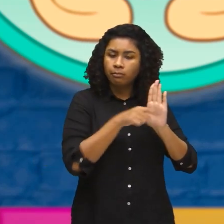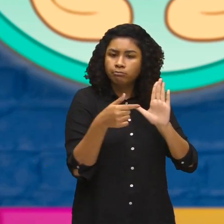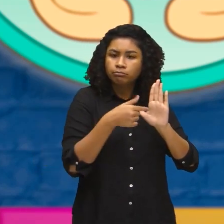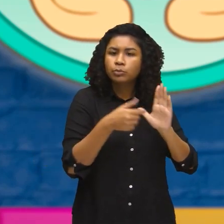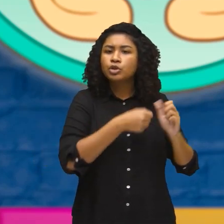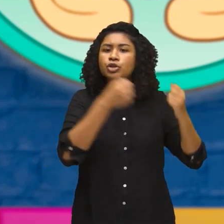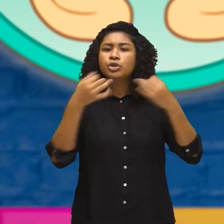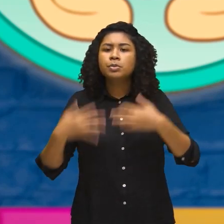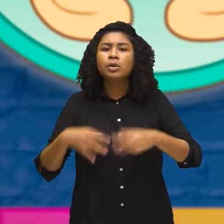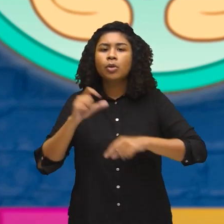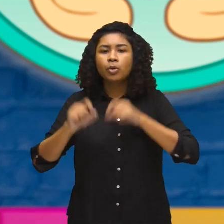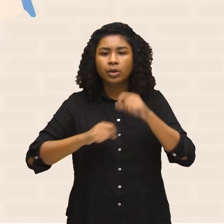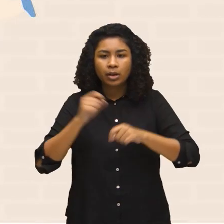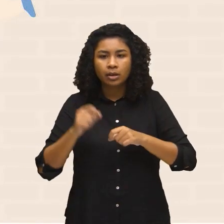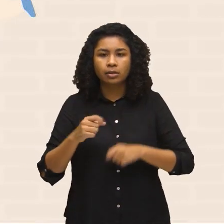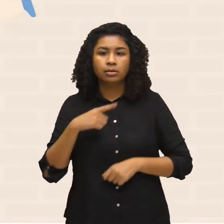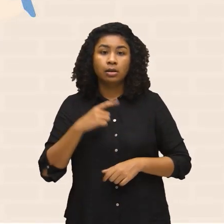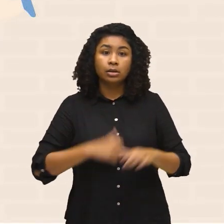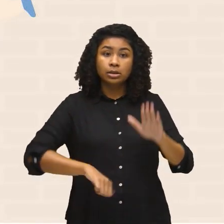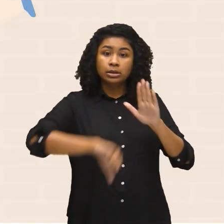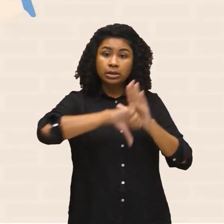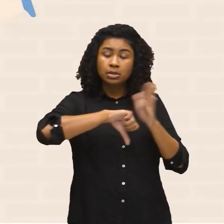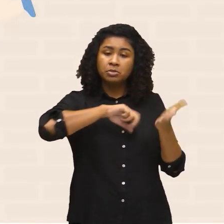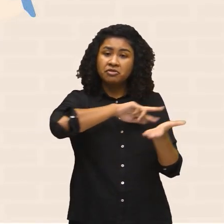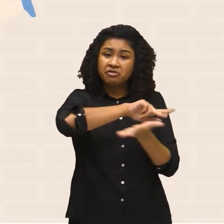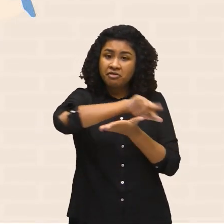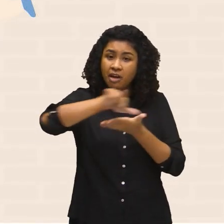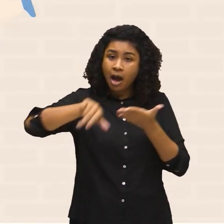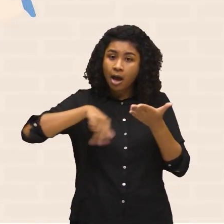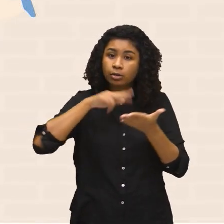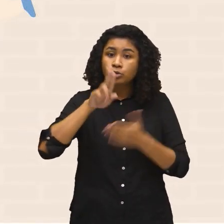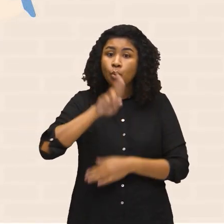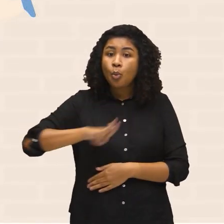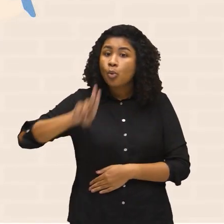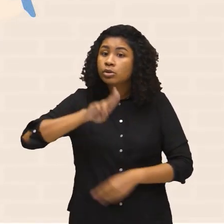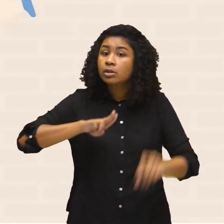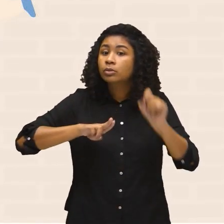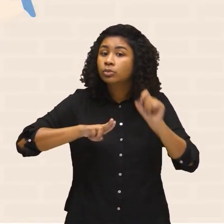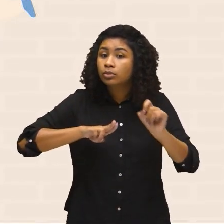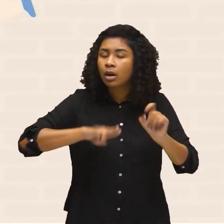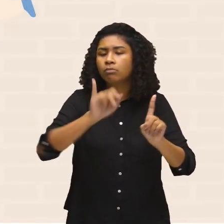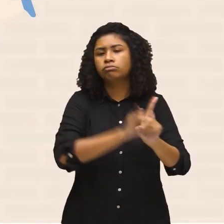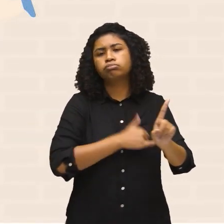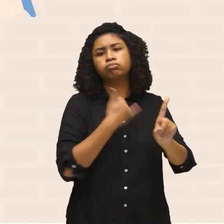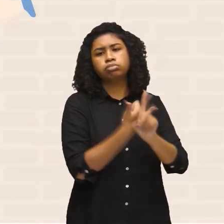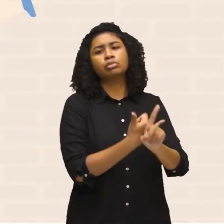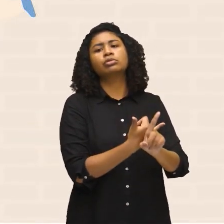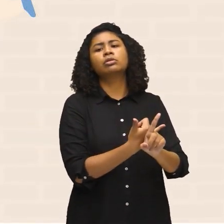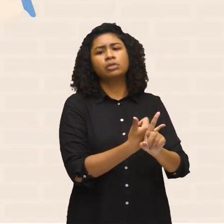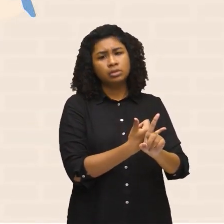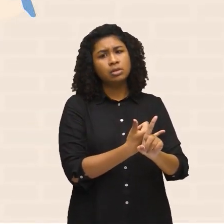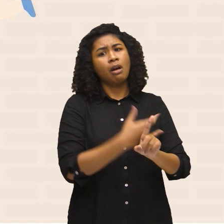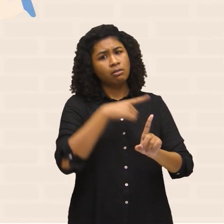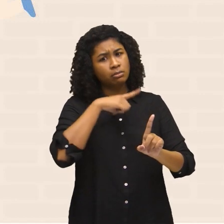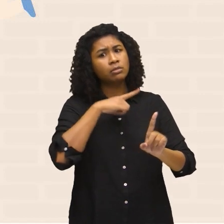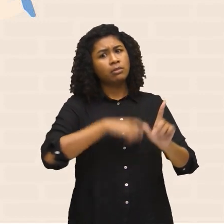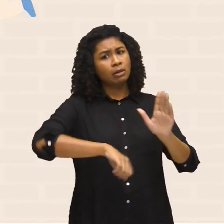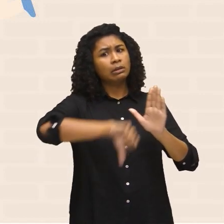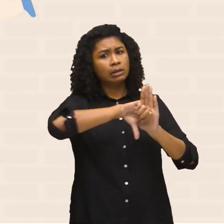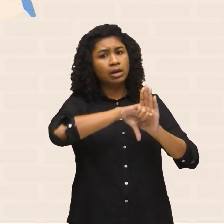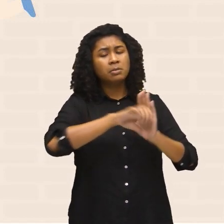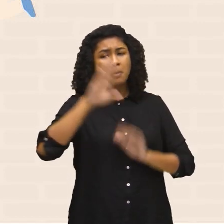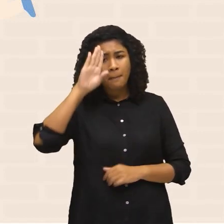diversos crimes podem ser praticados por meio do bullying. Você sabia disso? Principalmente nas